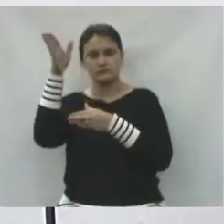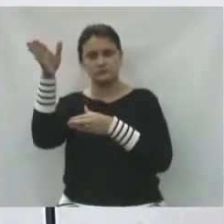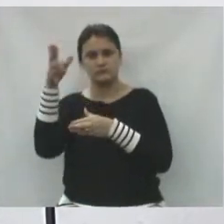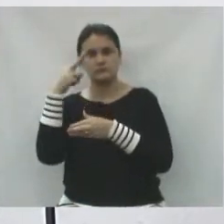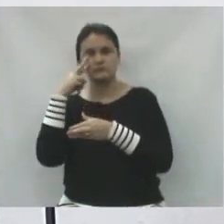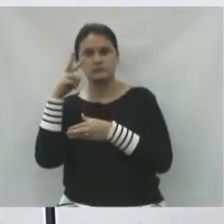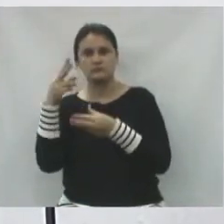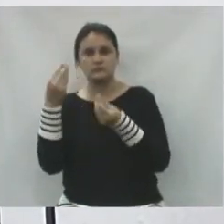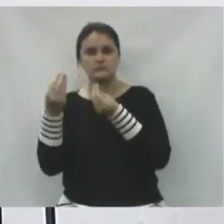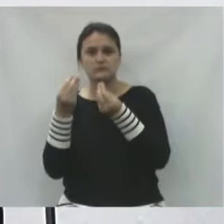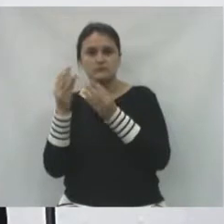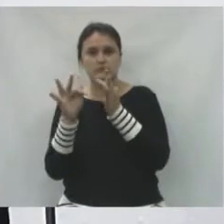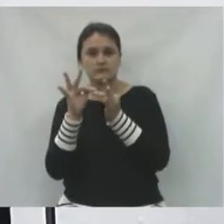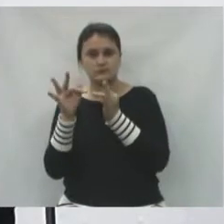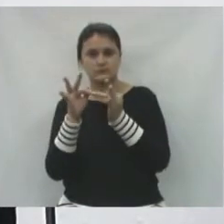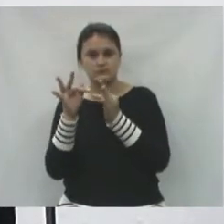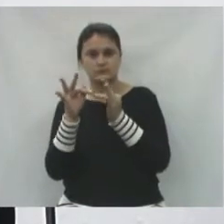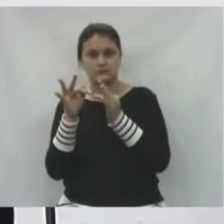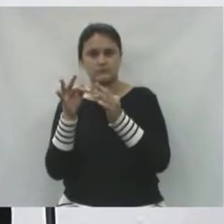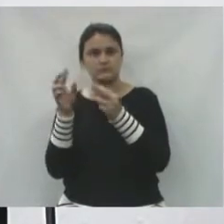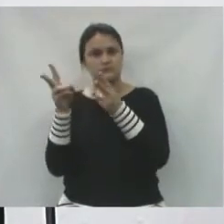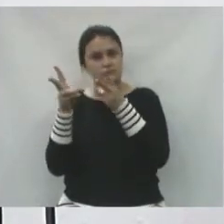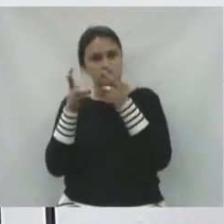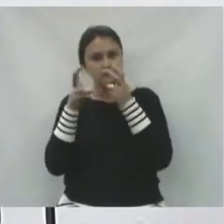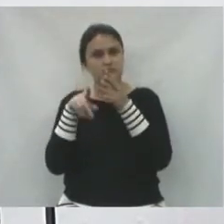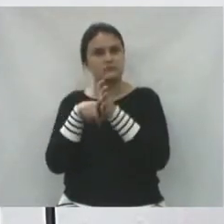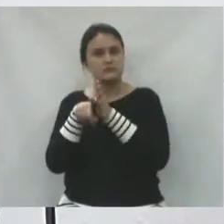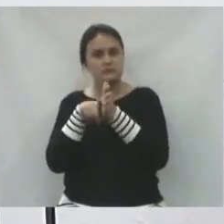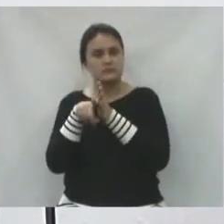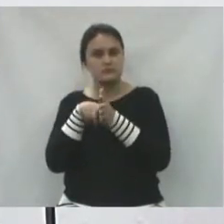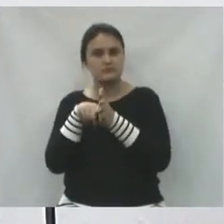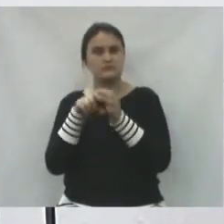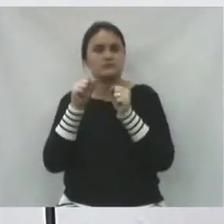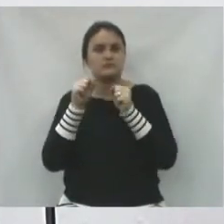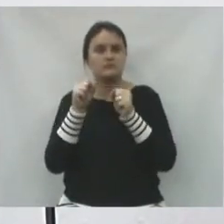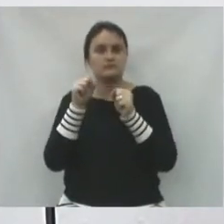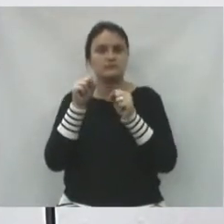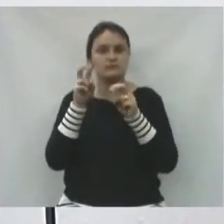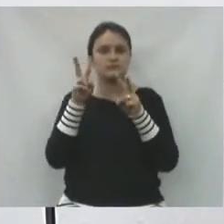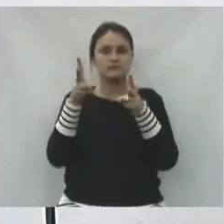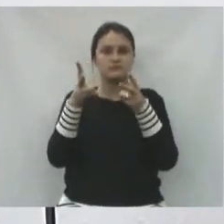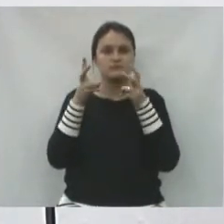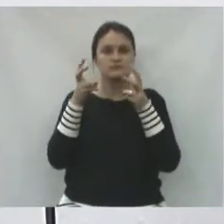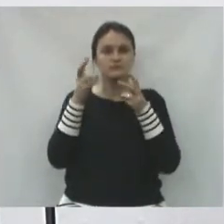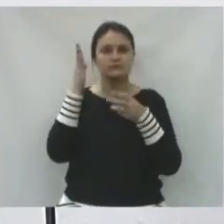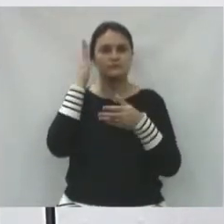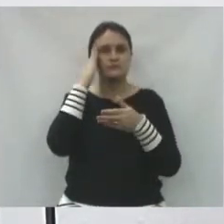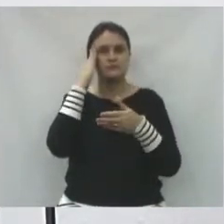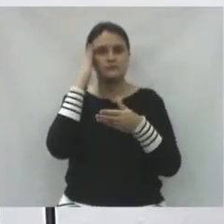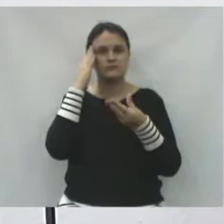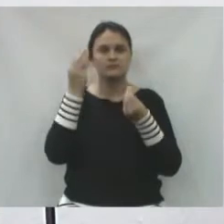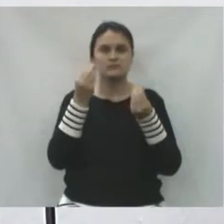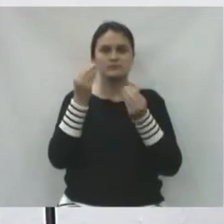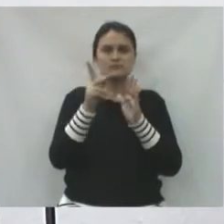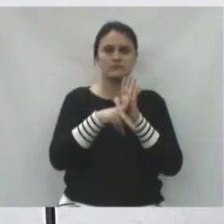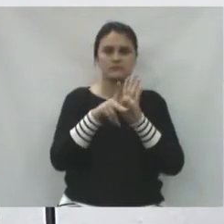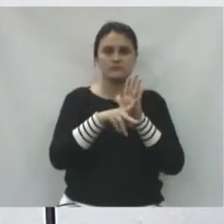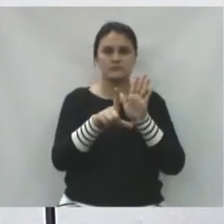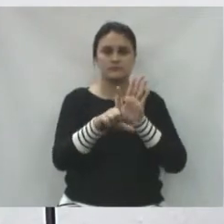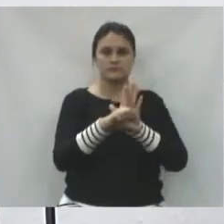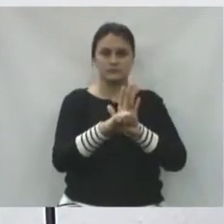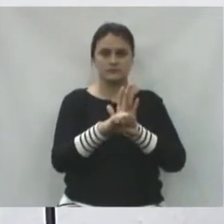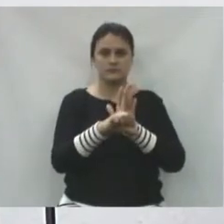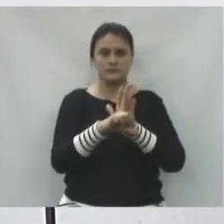outros vereadores, lá foi o nosso laboratório para que nós pudéssemos analisar este projeto de